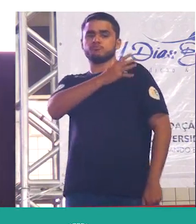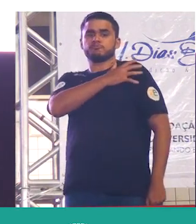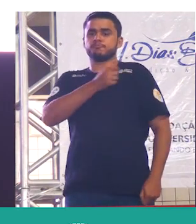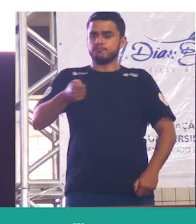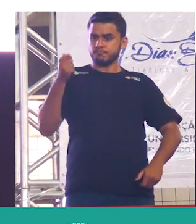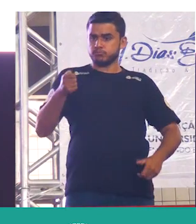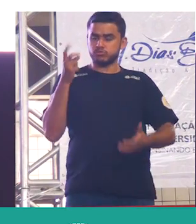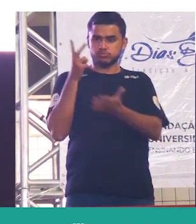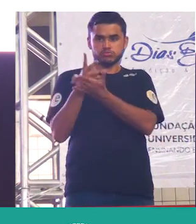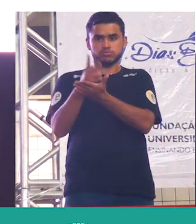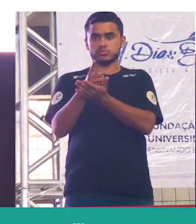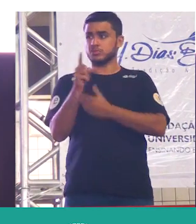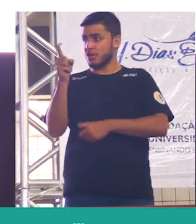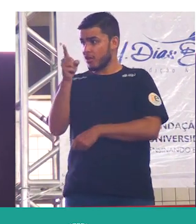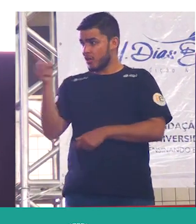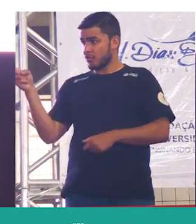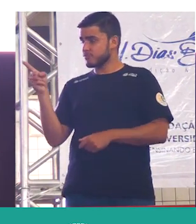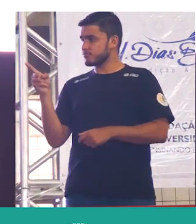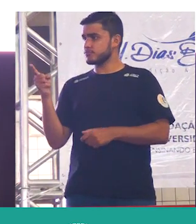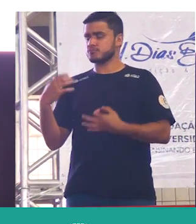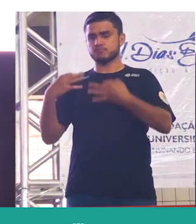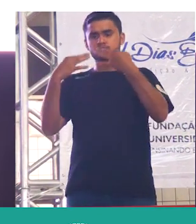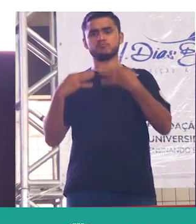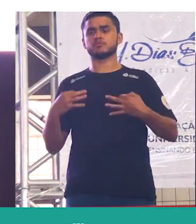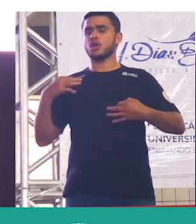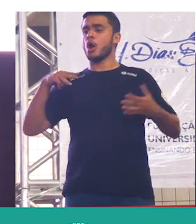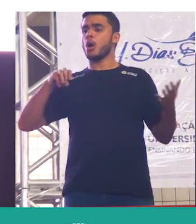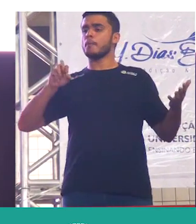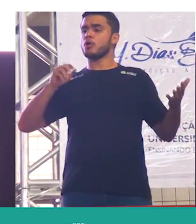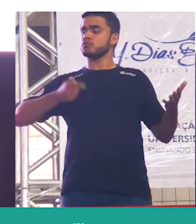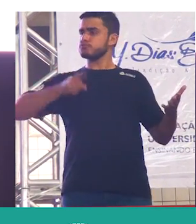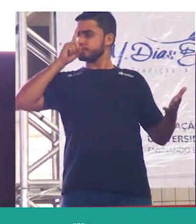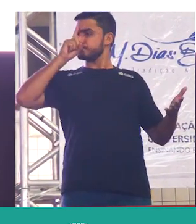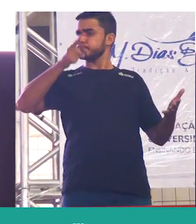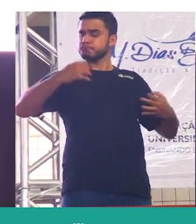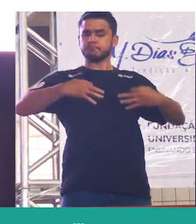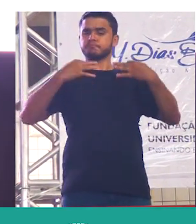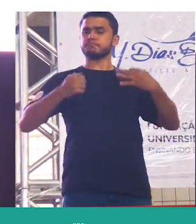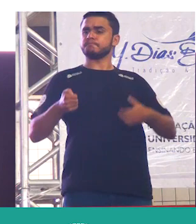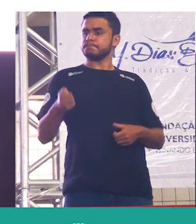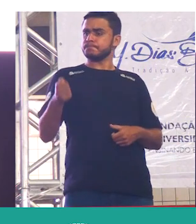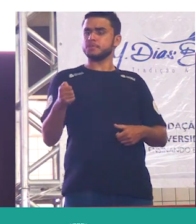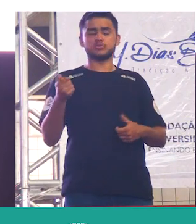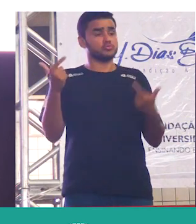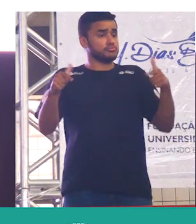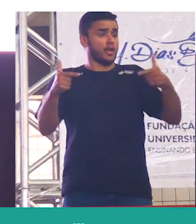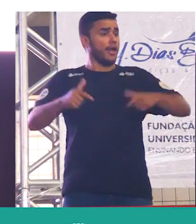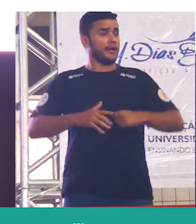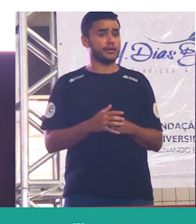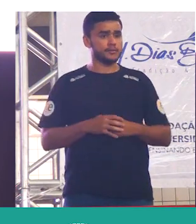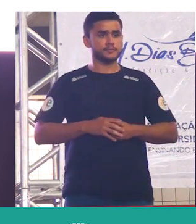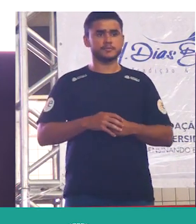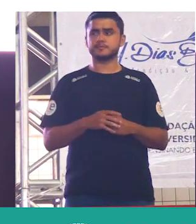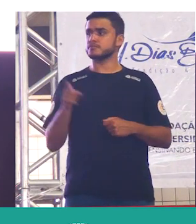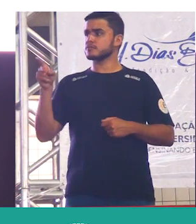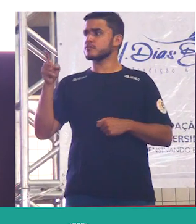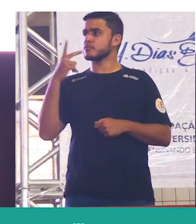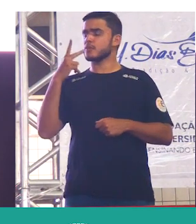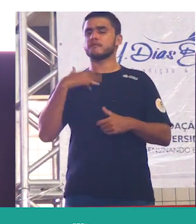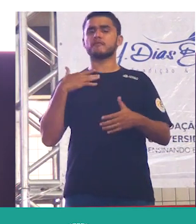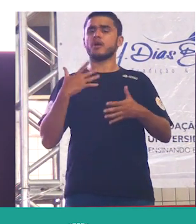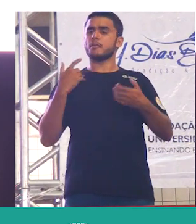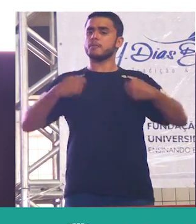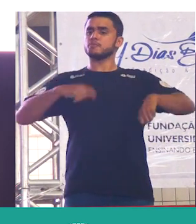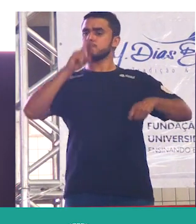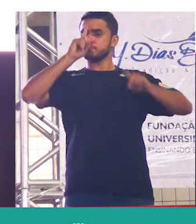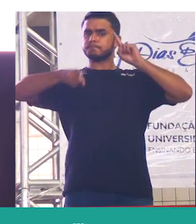civis, porque os civis não teriam essa moral, não teriam essa coisa ilibada